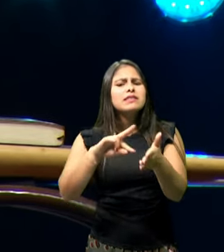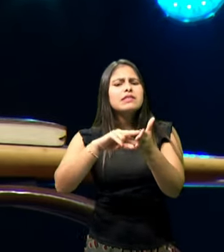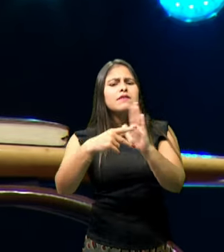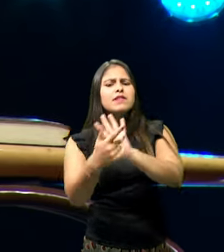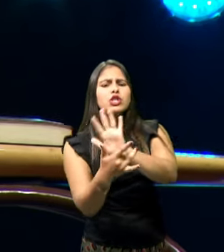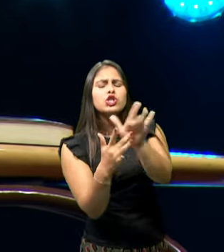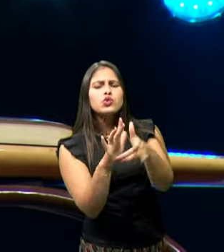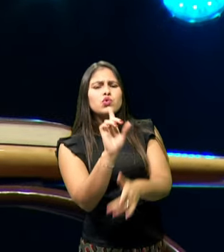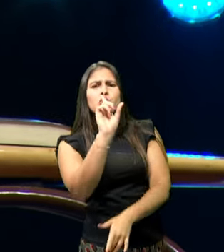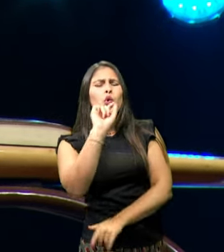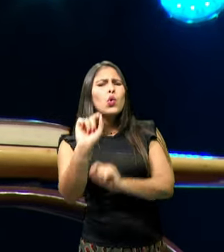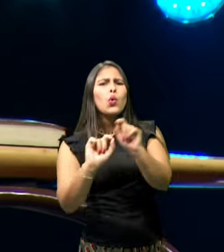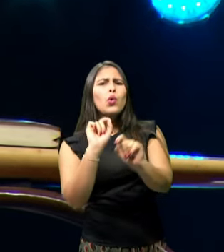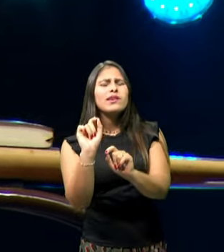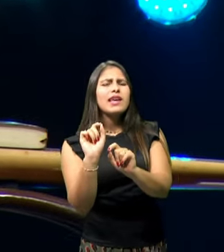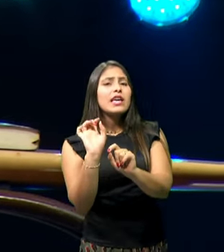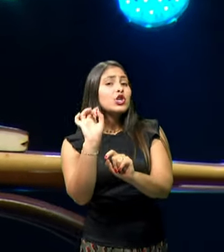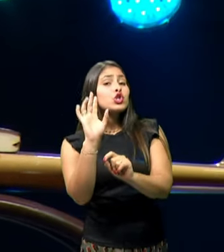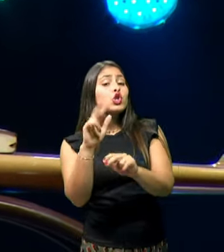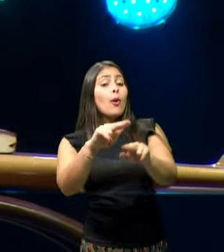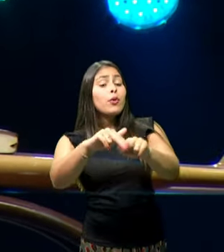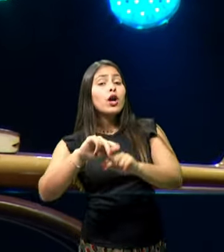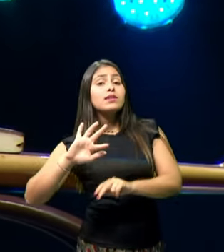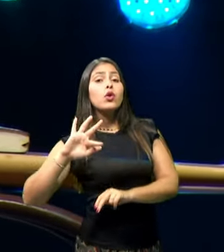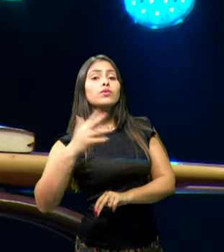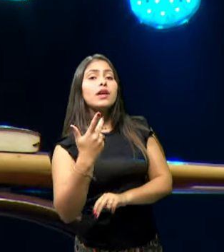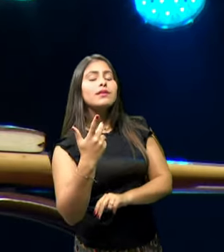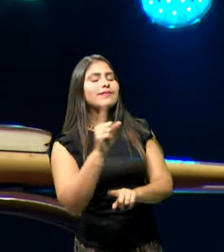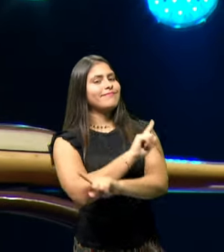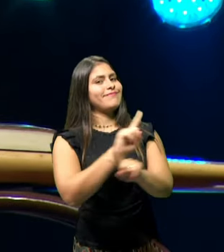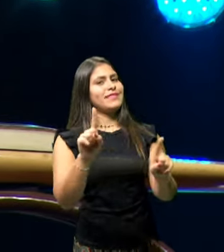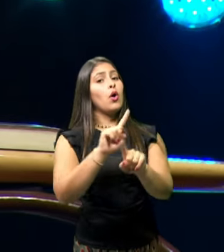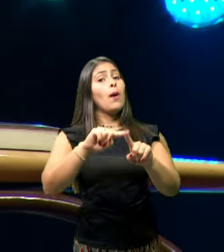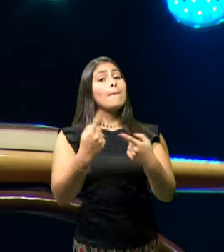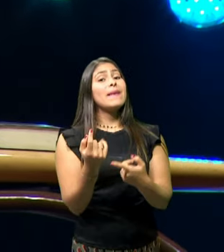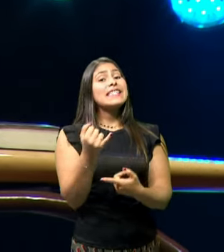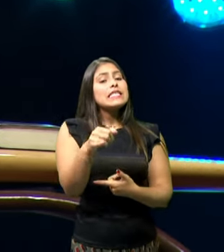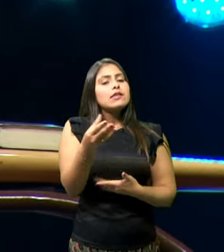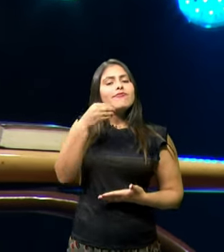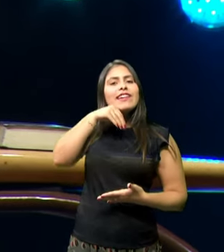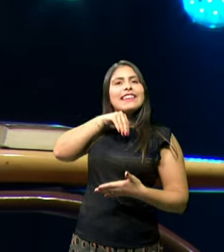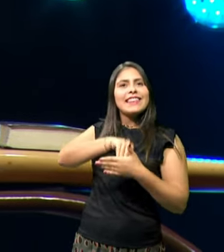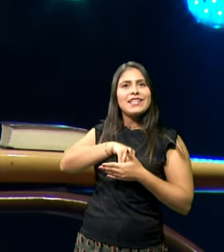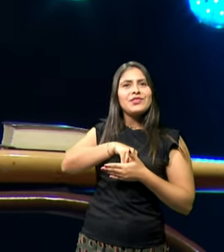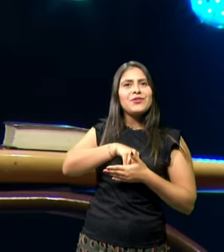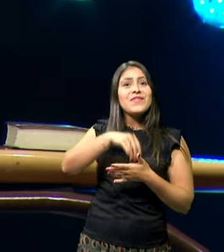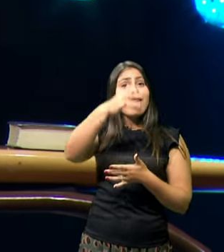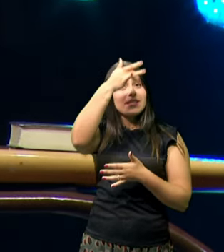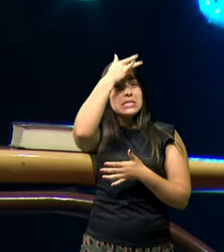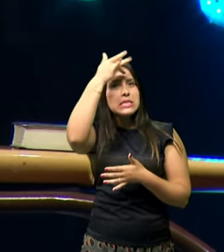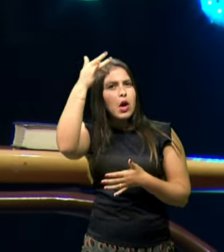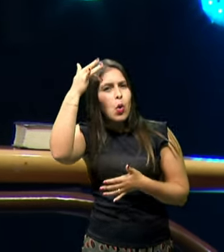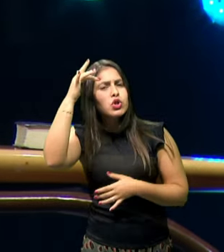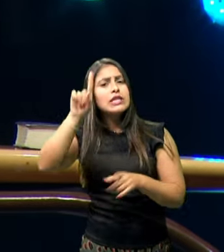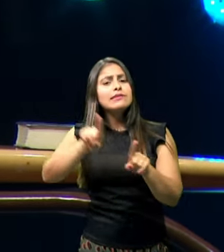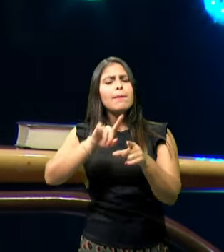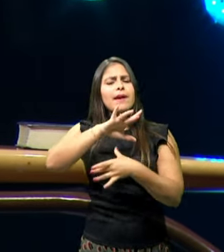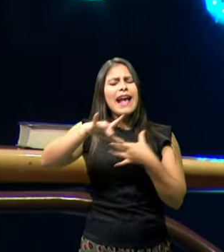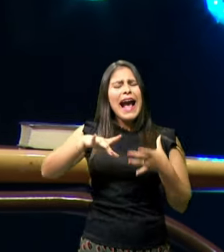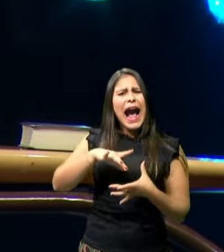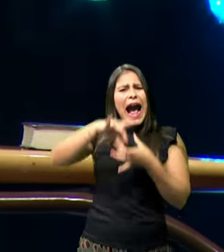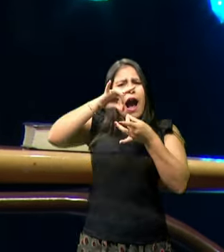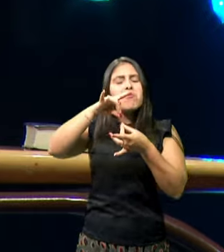não é circunstancial. Paz para Jesus é aqui dentro. equilíbrio emocional, sossego na alma, e o pau